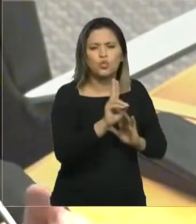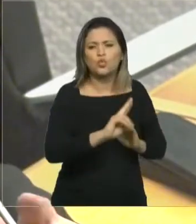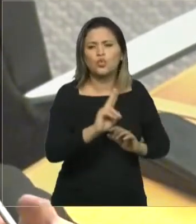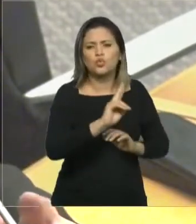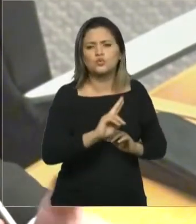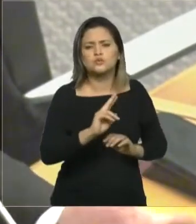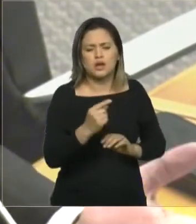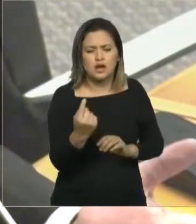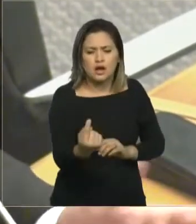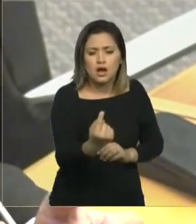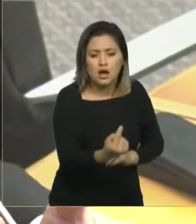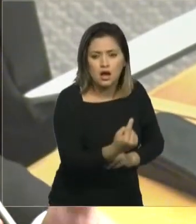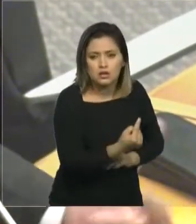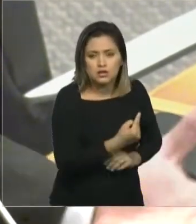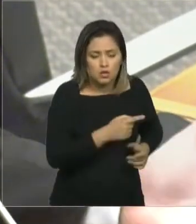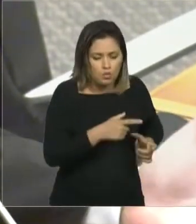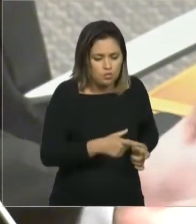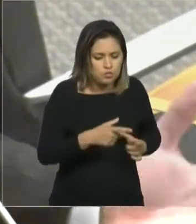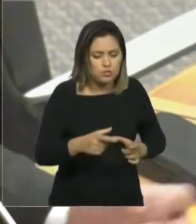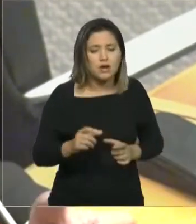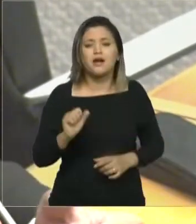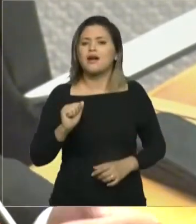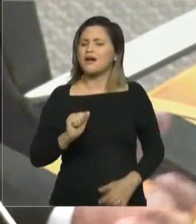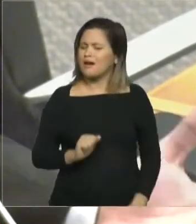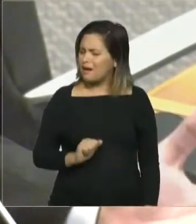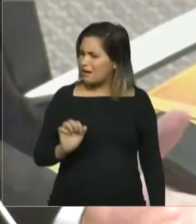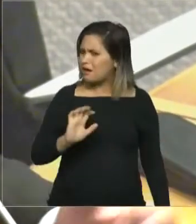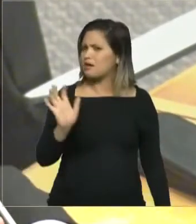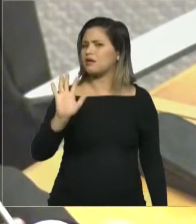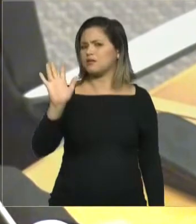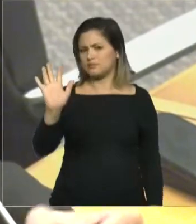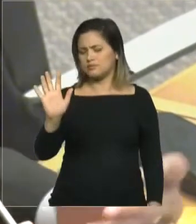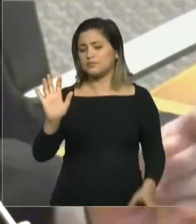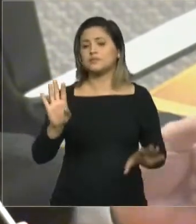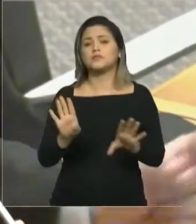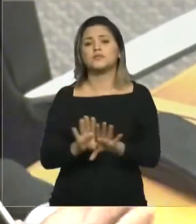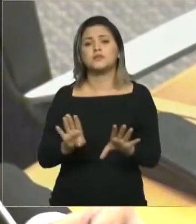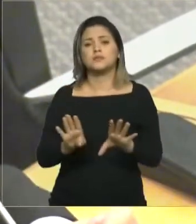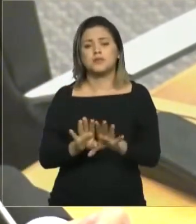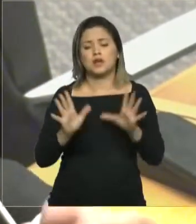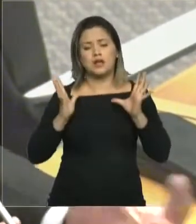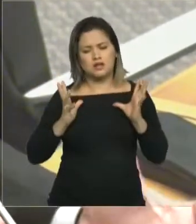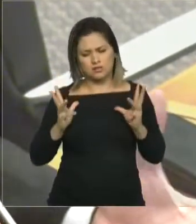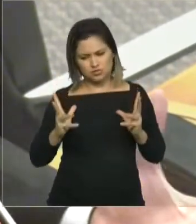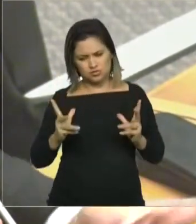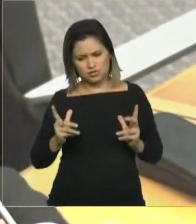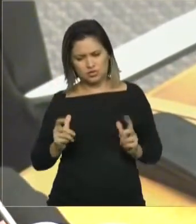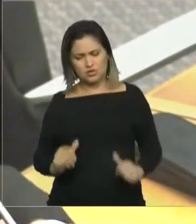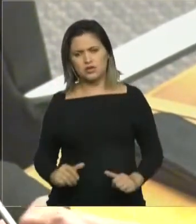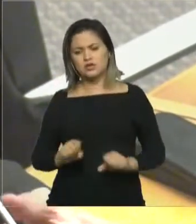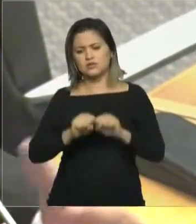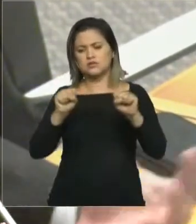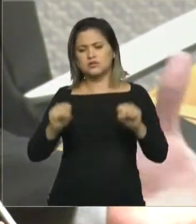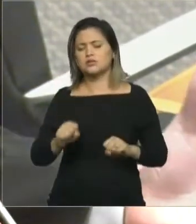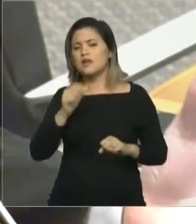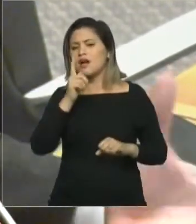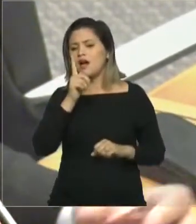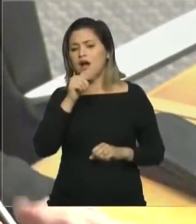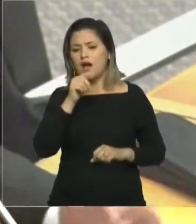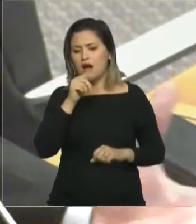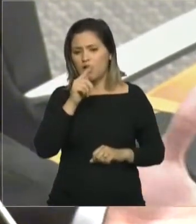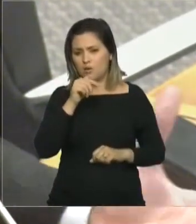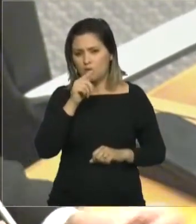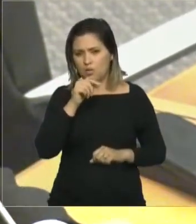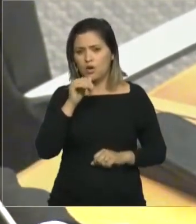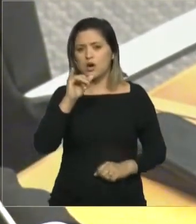de água todo especial, por isso, aí, com certeza, a preocupação do secretário Carlos Lulo com a rede de água lá dentro, porque aquilo ali é uma água